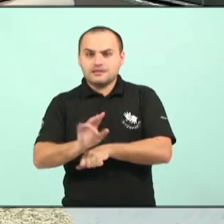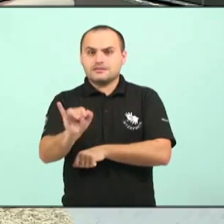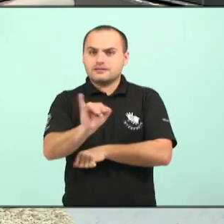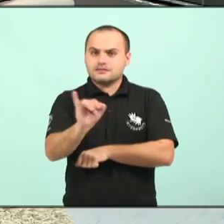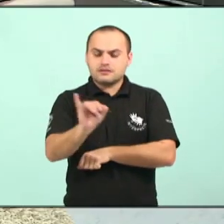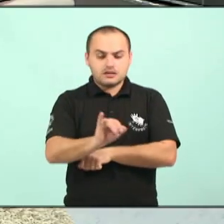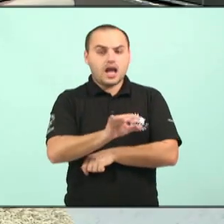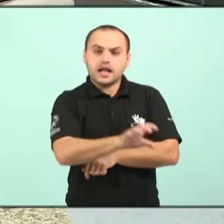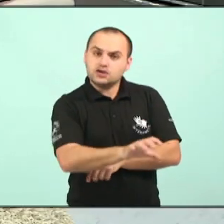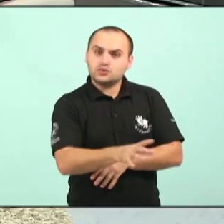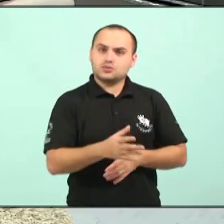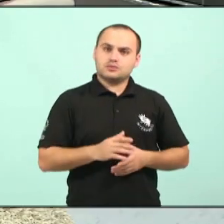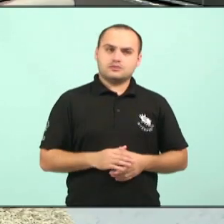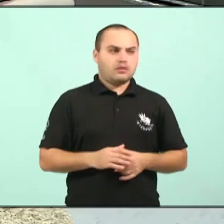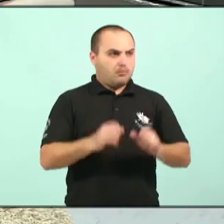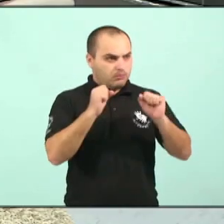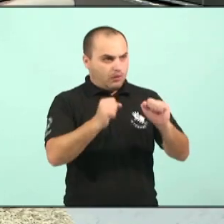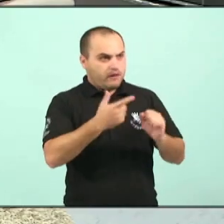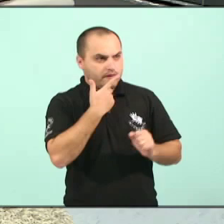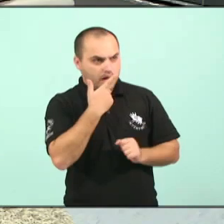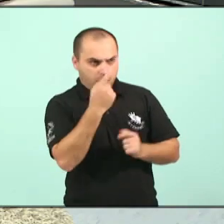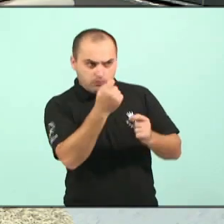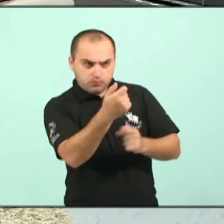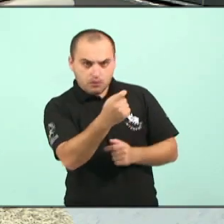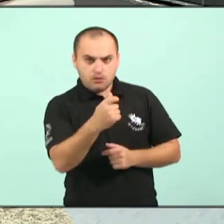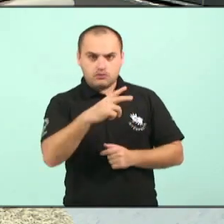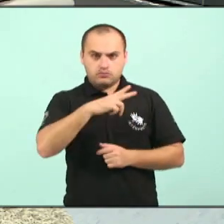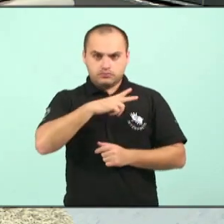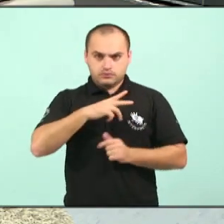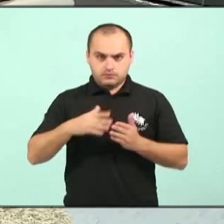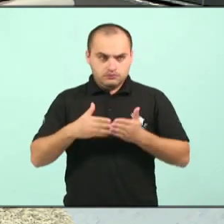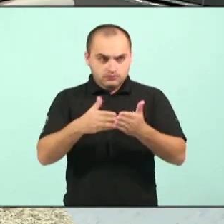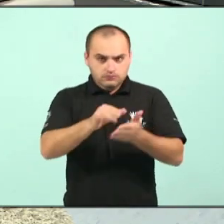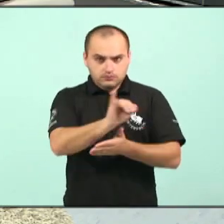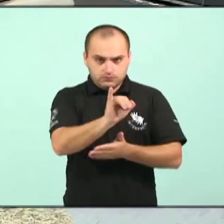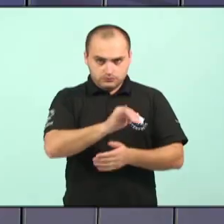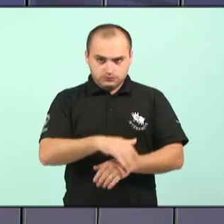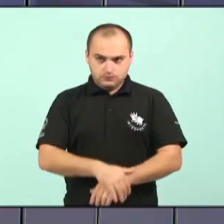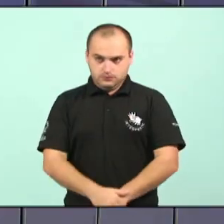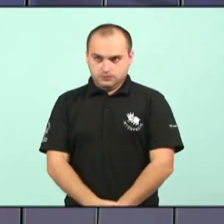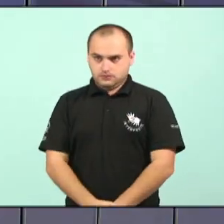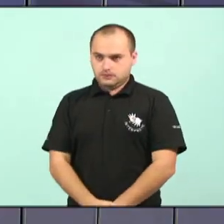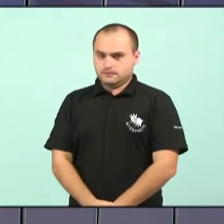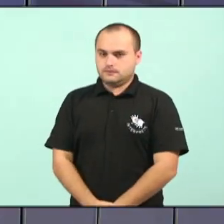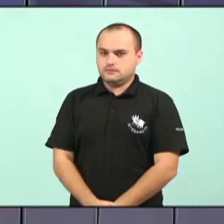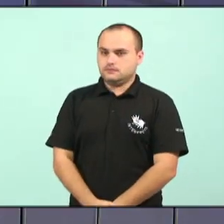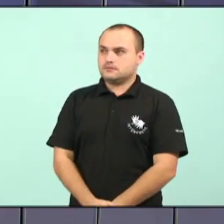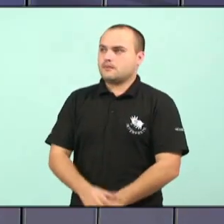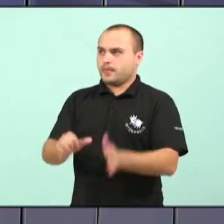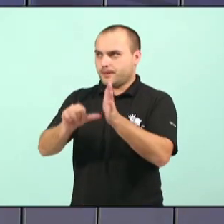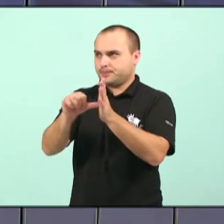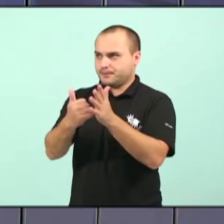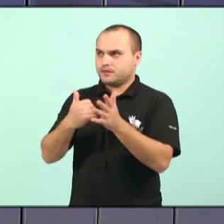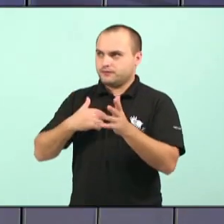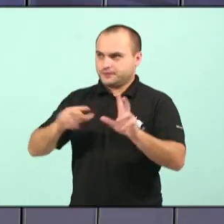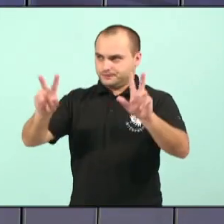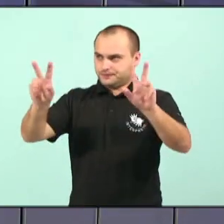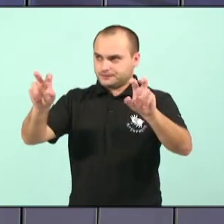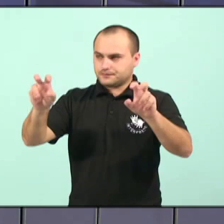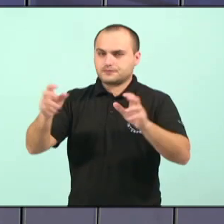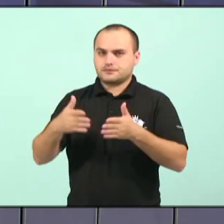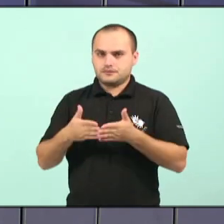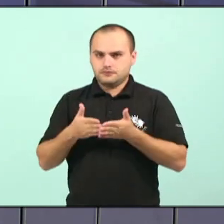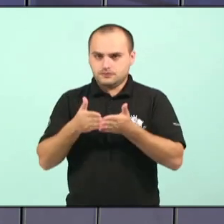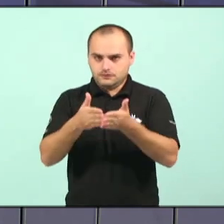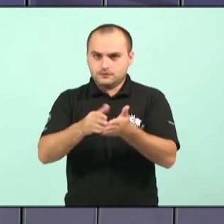O senhor pode falar sobre esse assunto de privatização do Porto de Itajaí, vereador? Primeiro eu vou entrar no assunto privatização para chegar lá na questão da privatização do Porto. Por